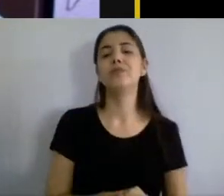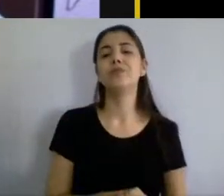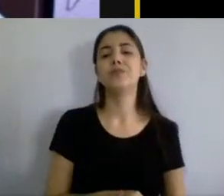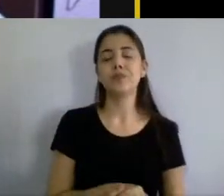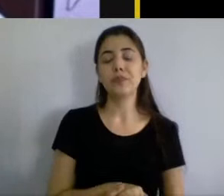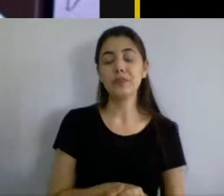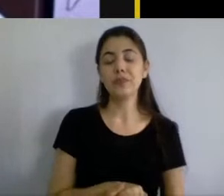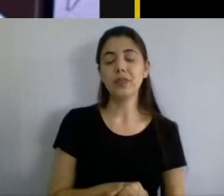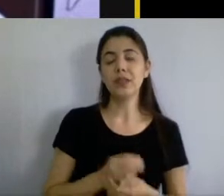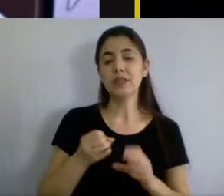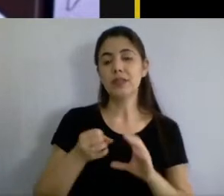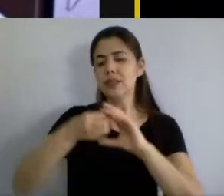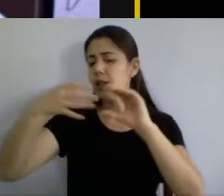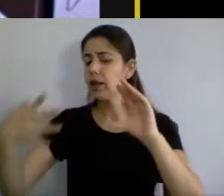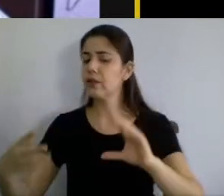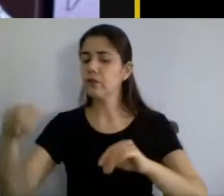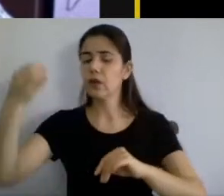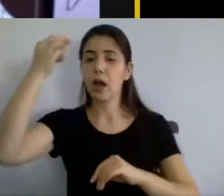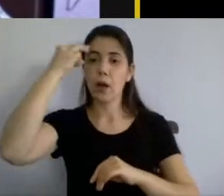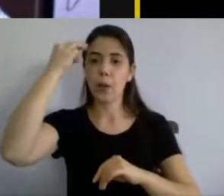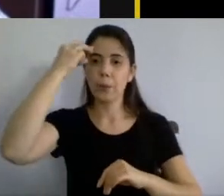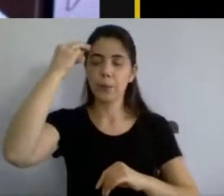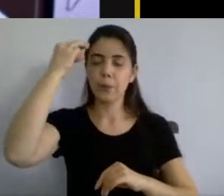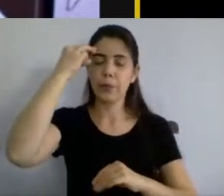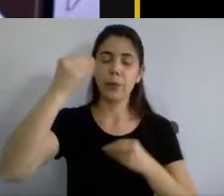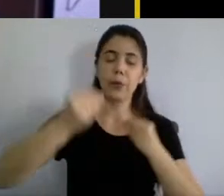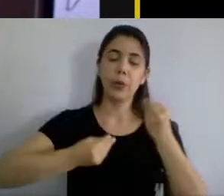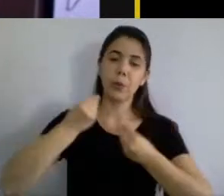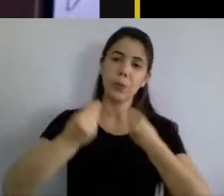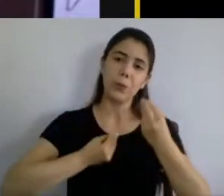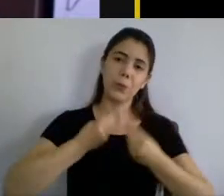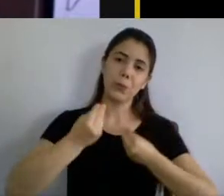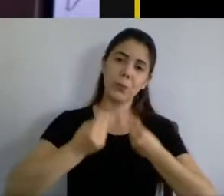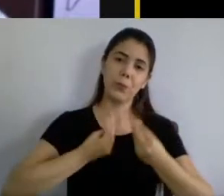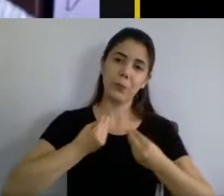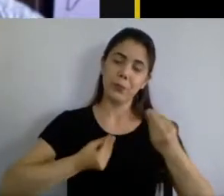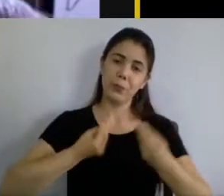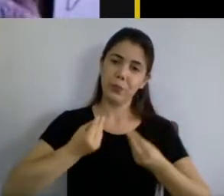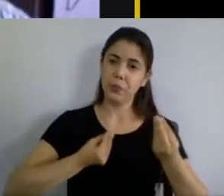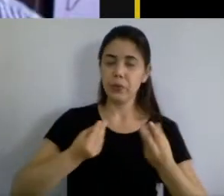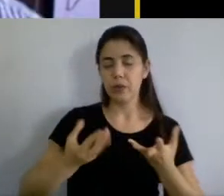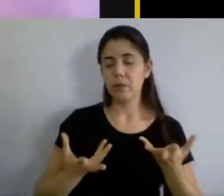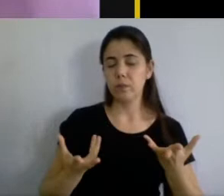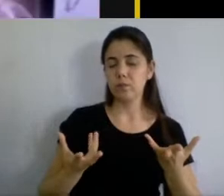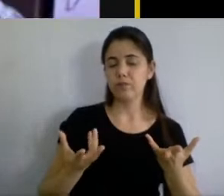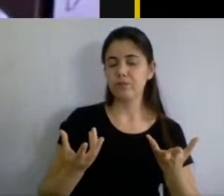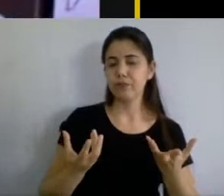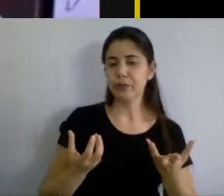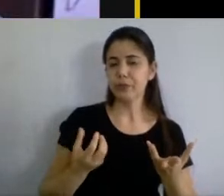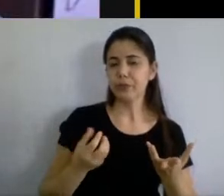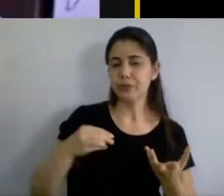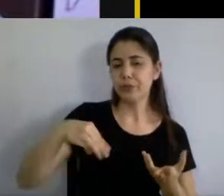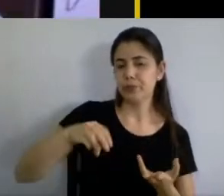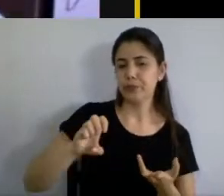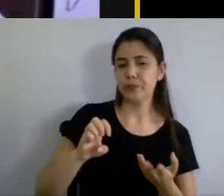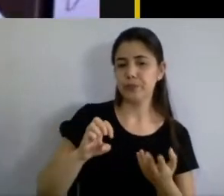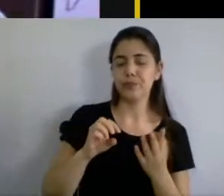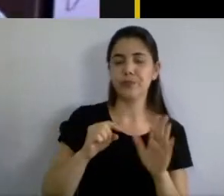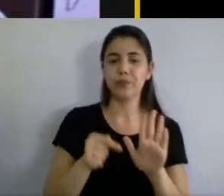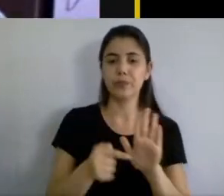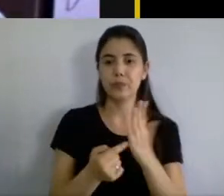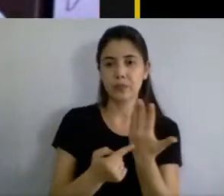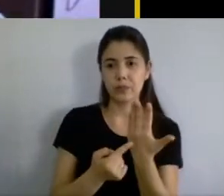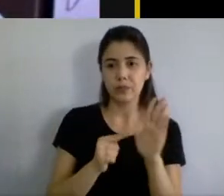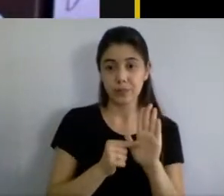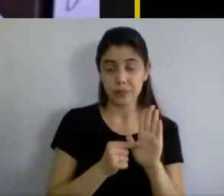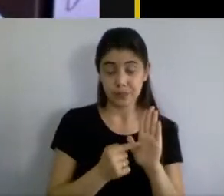memória e que comunica metáforas para nós, que quando nós lembramos, permite